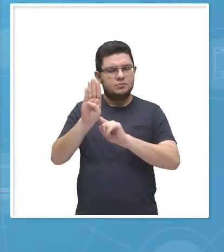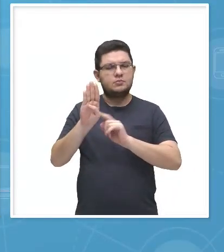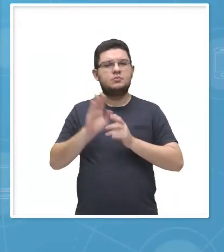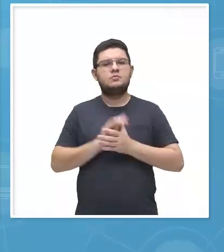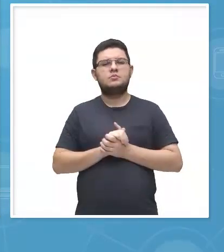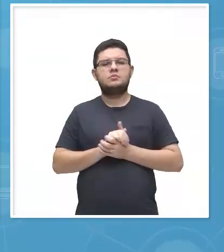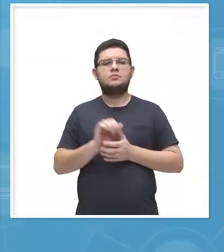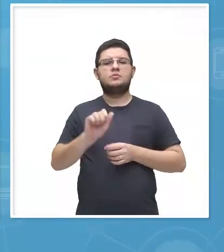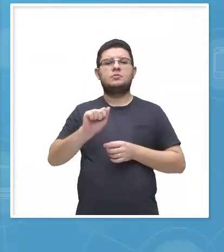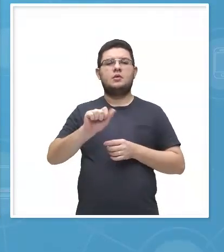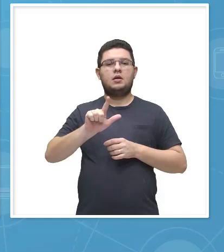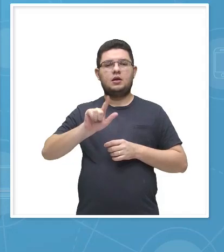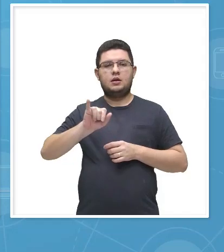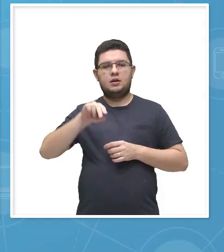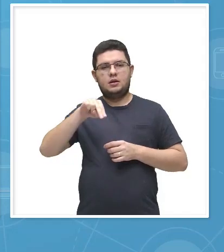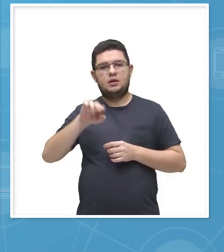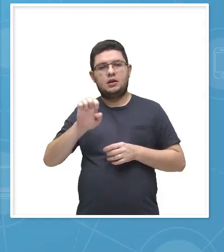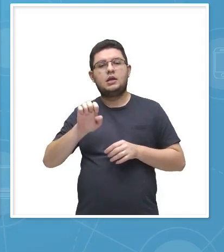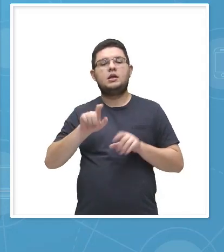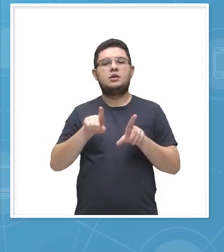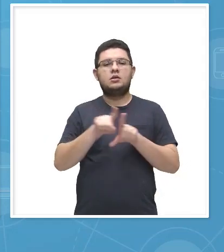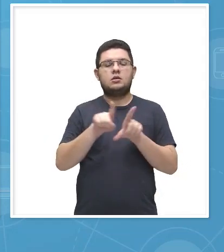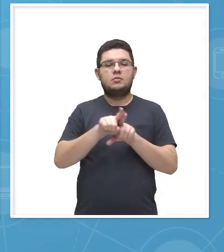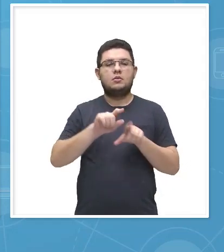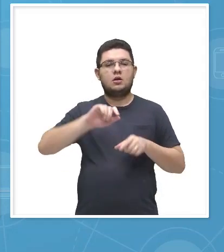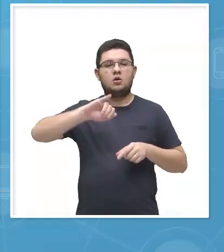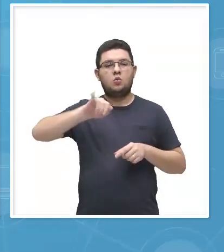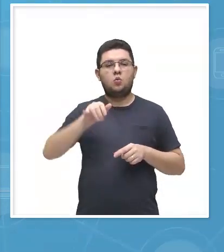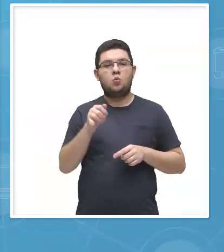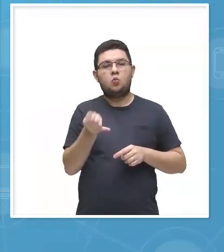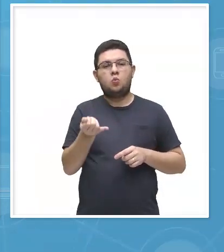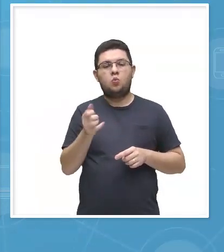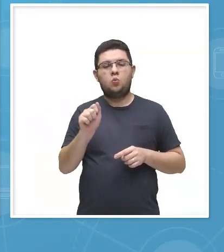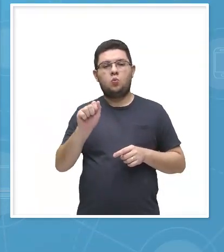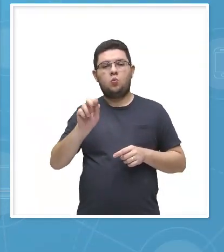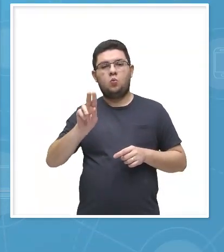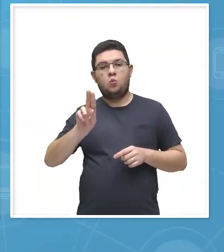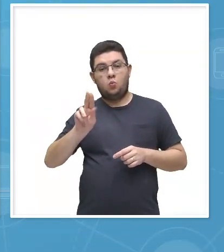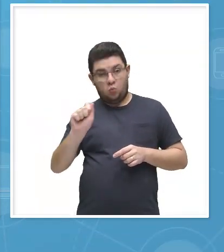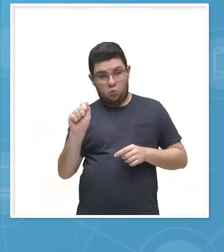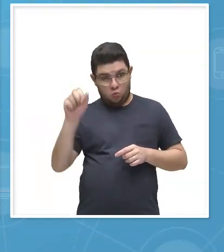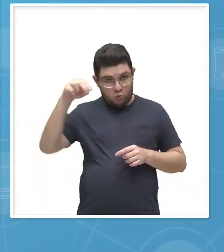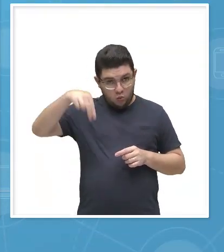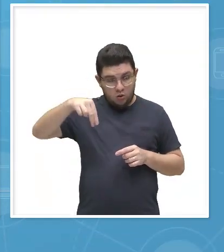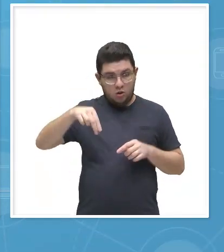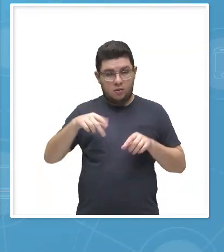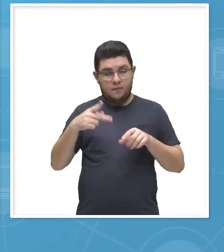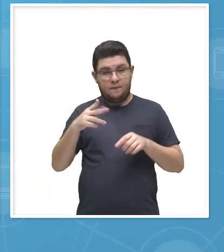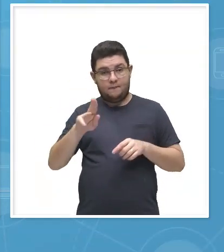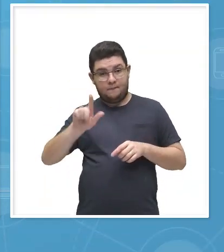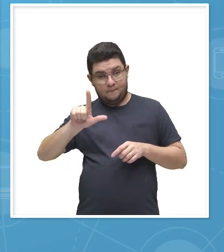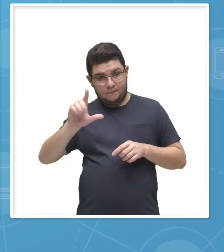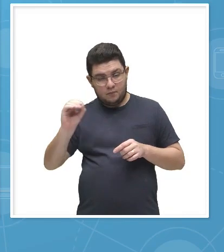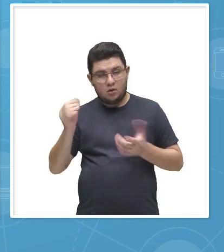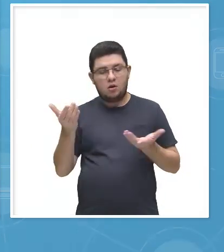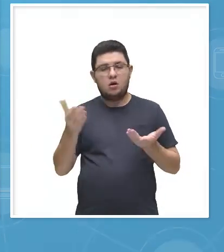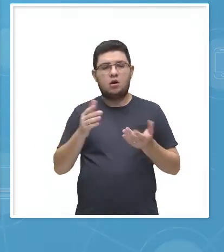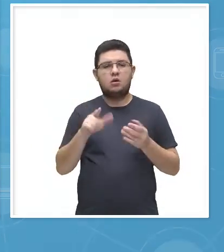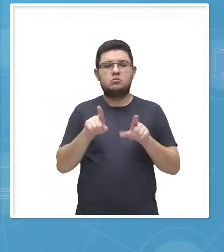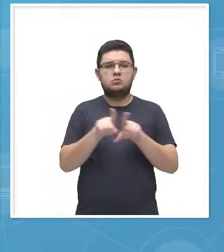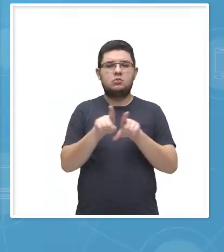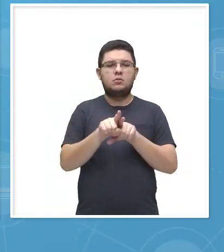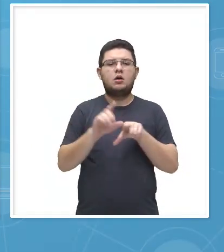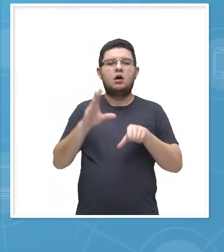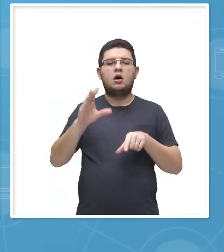veio aqui ali e rhuan Paulo tem mais o Daniel olha lá da escola do Colégio Militar verger Juliano